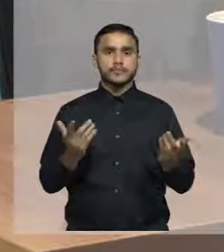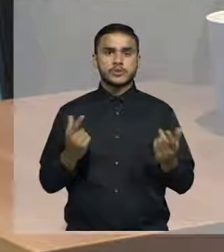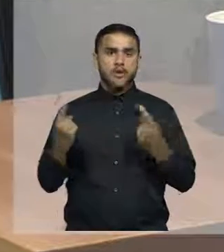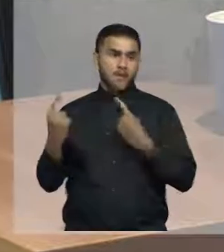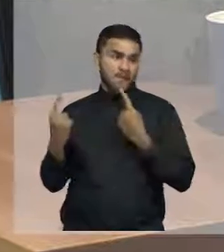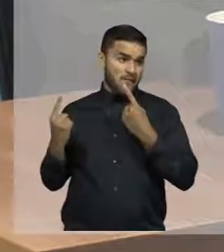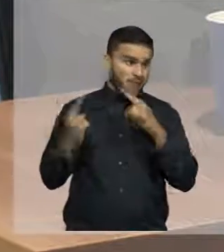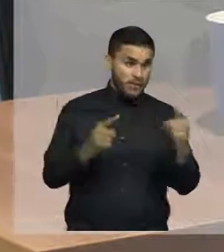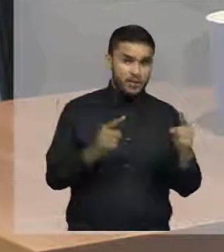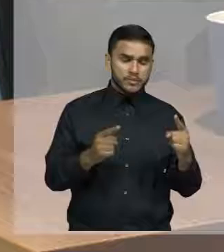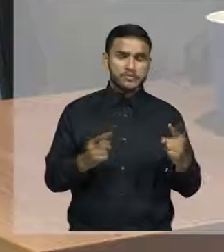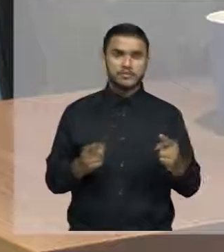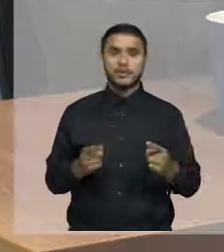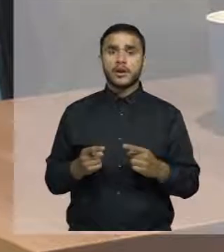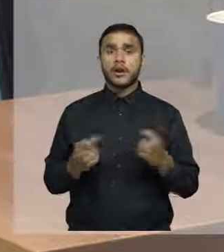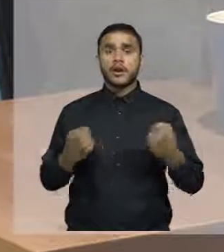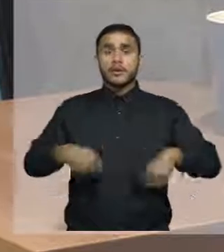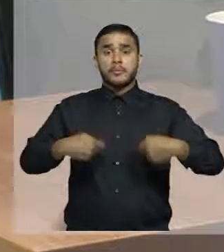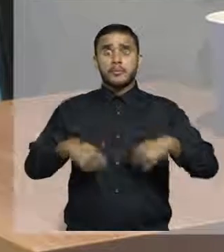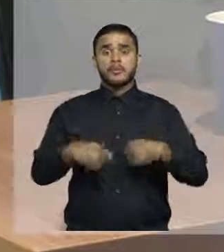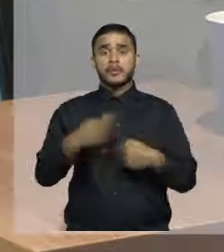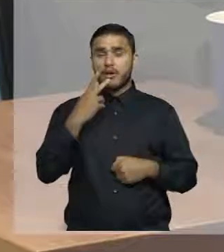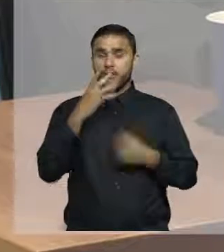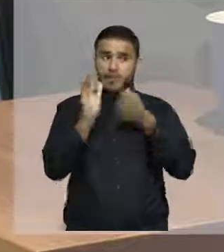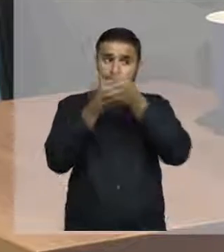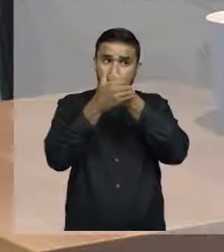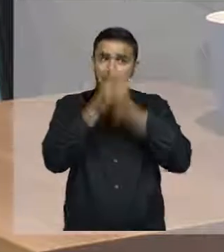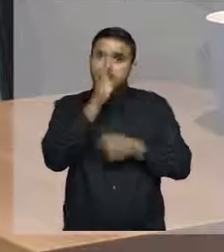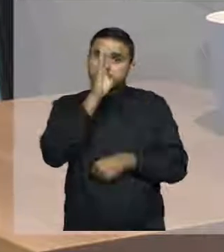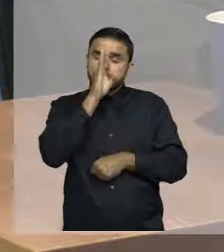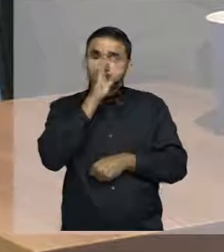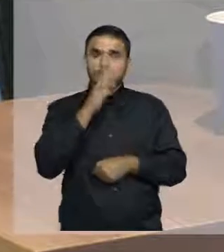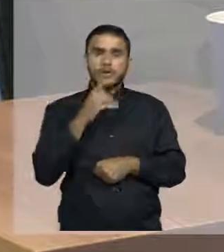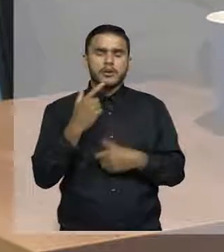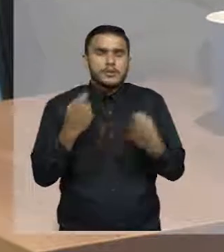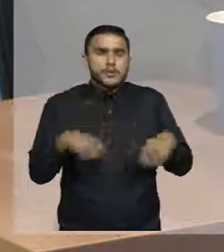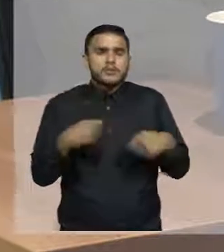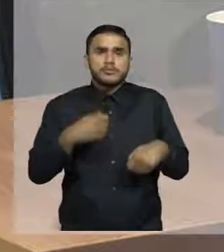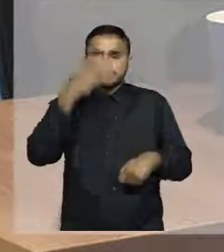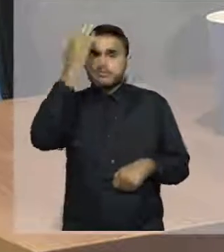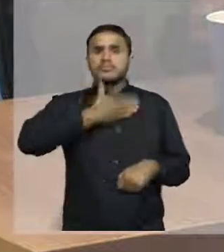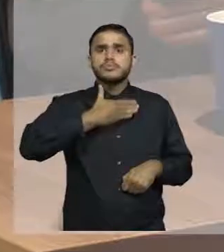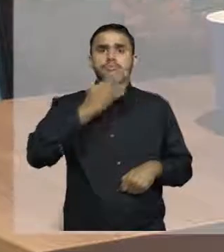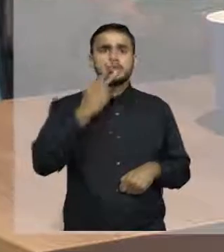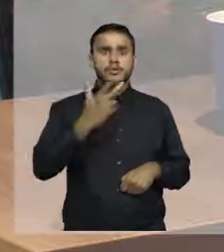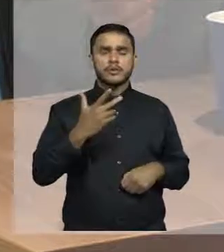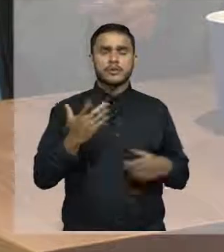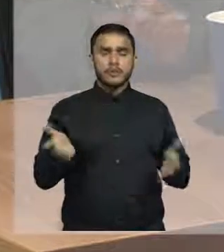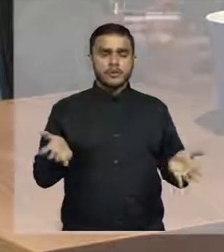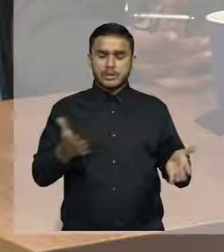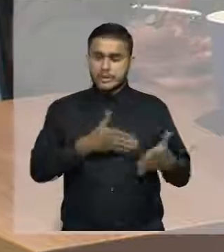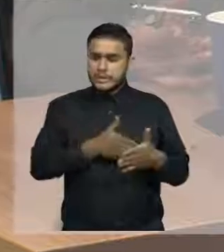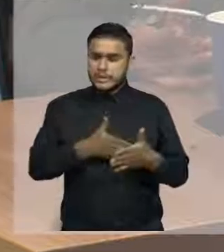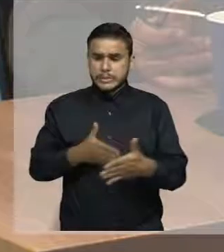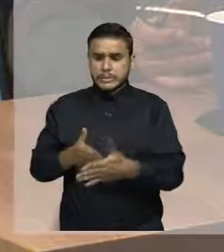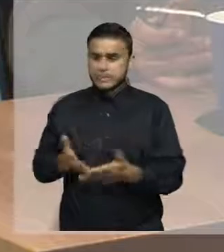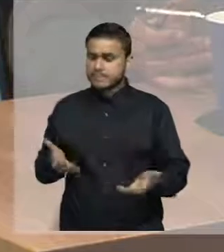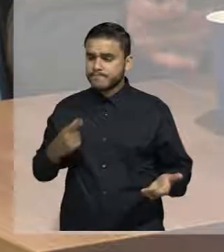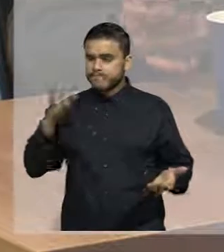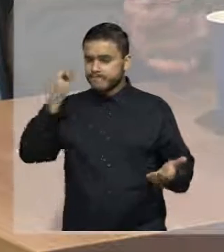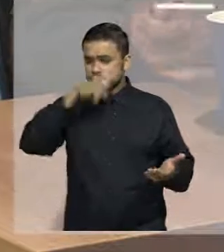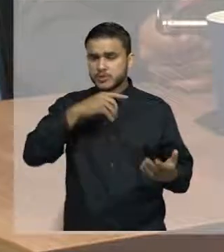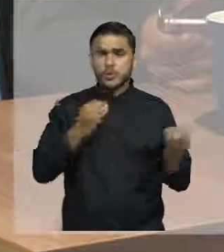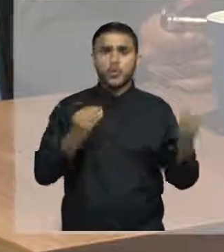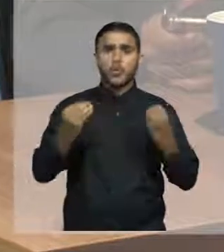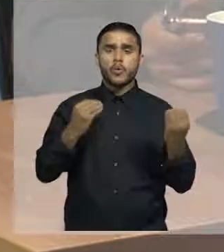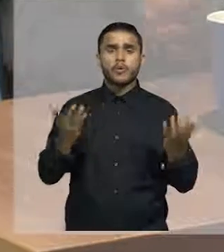aqui localmente, né? Então é preciso parar para se estabelecer dizer, essas dificuldades. Olha, estão aqui implantados, meus limites estão dados. Quer dizer, como é que